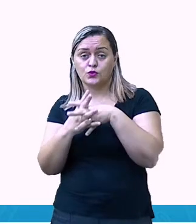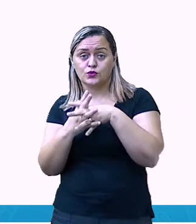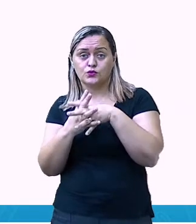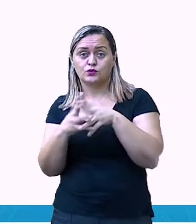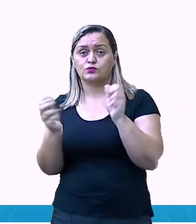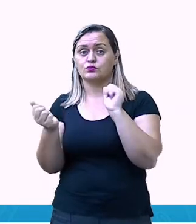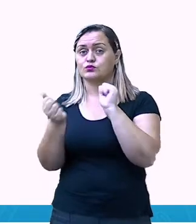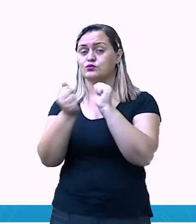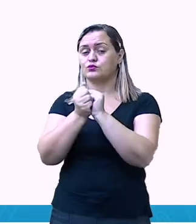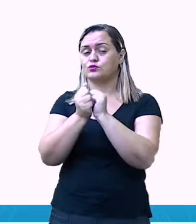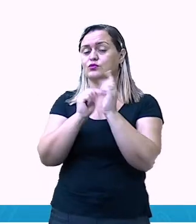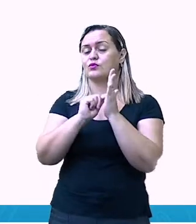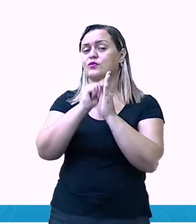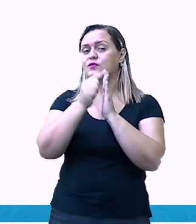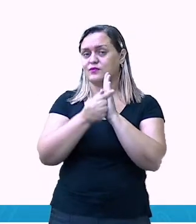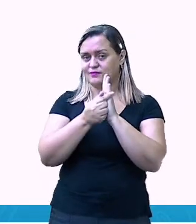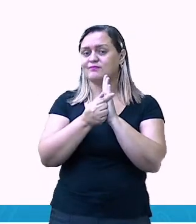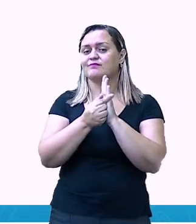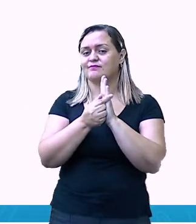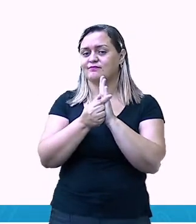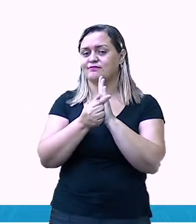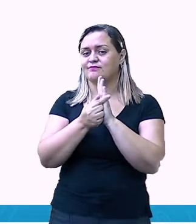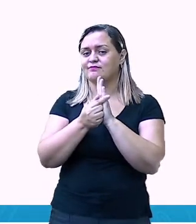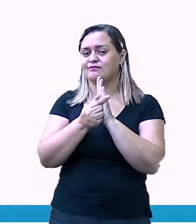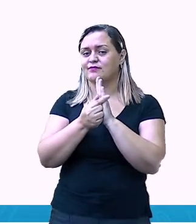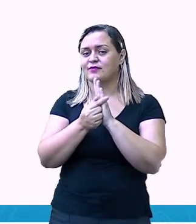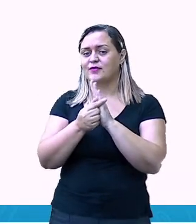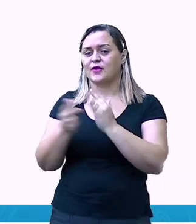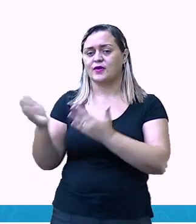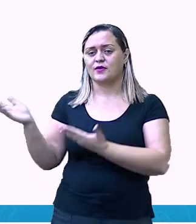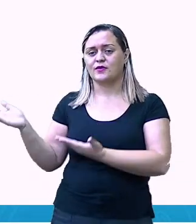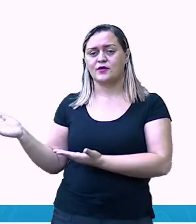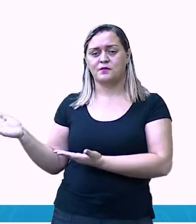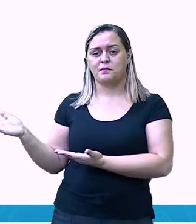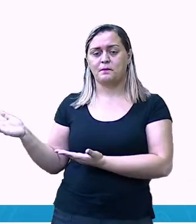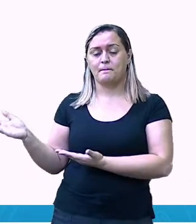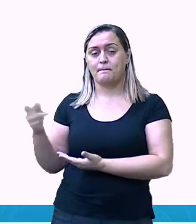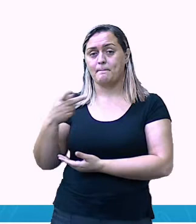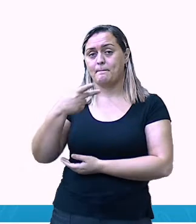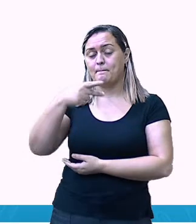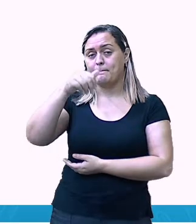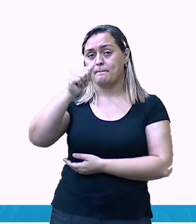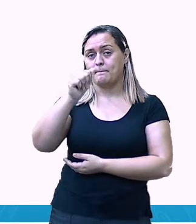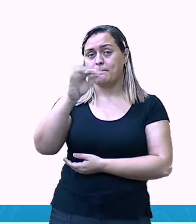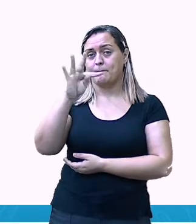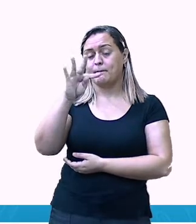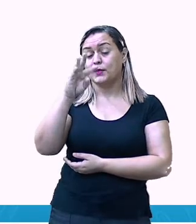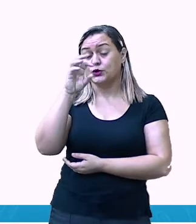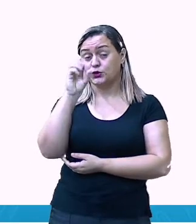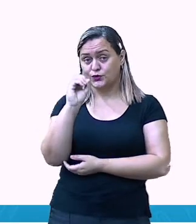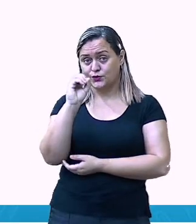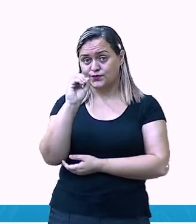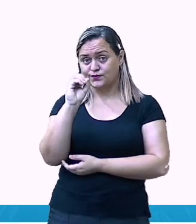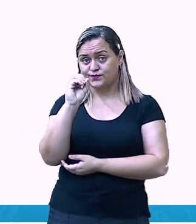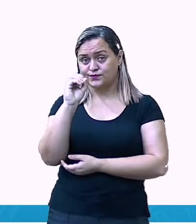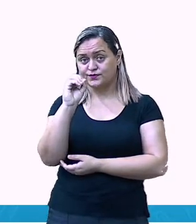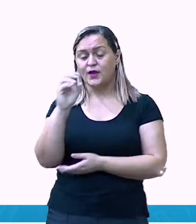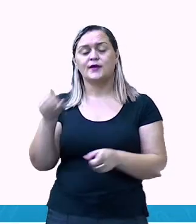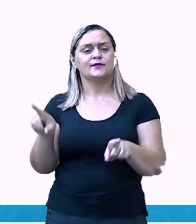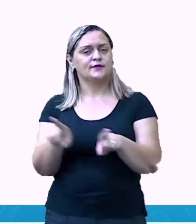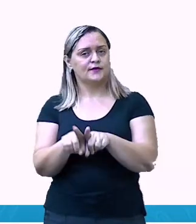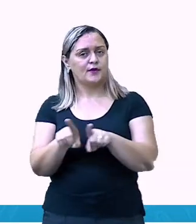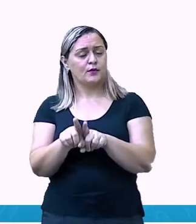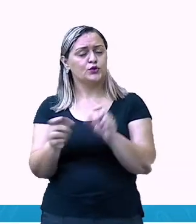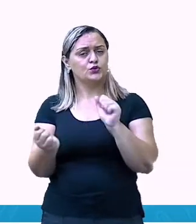palavra pato, eu peguei as duas, olha aí, o pá e o tó. O pá está formada pela